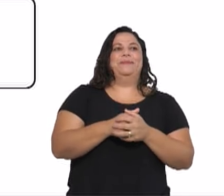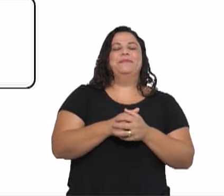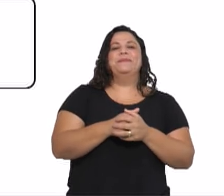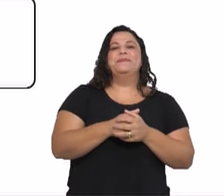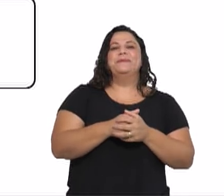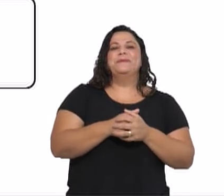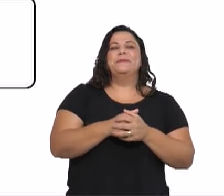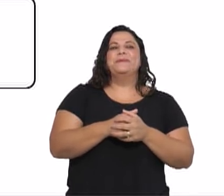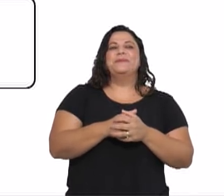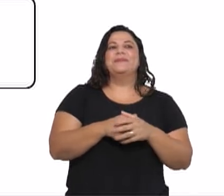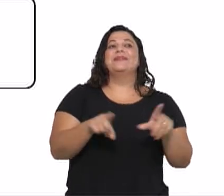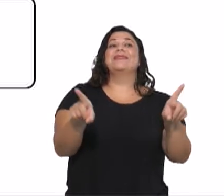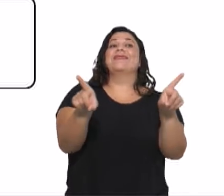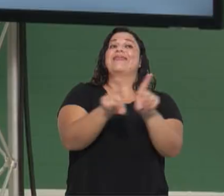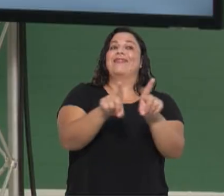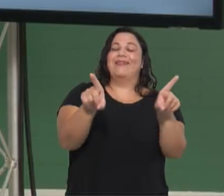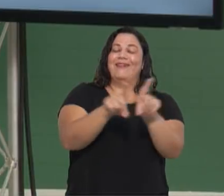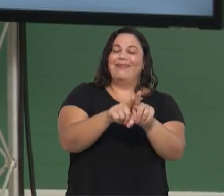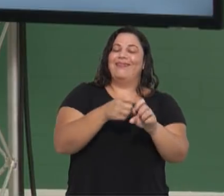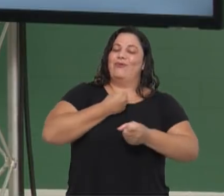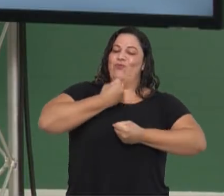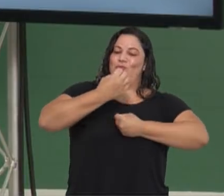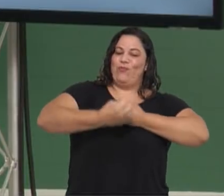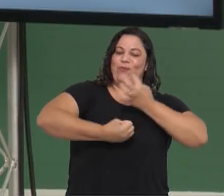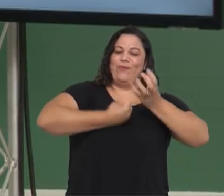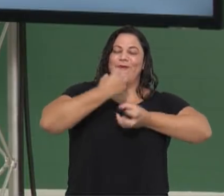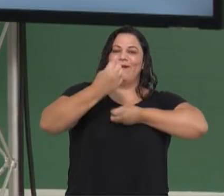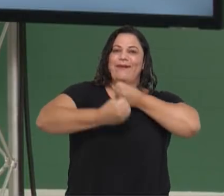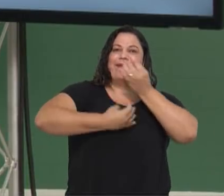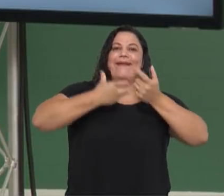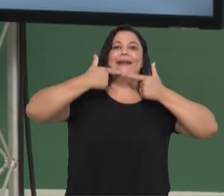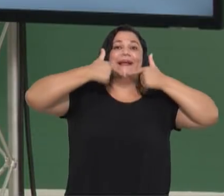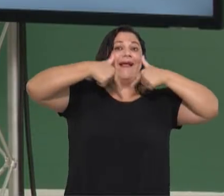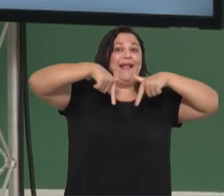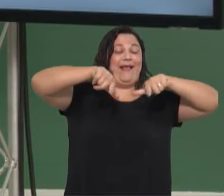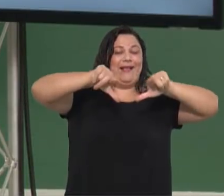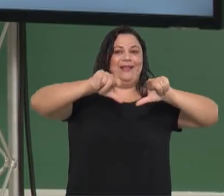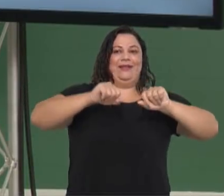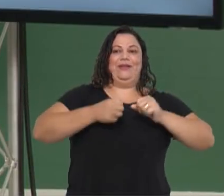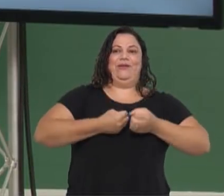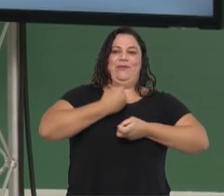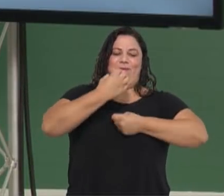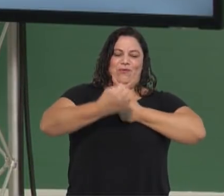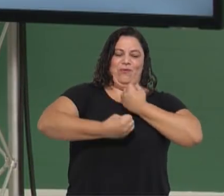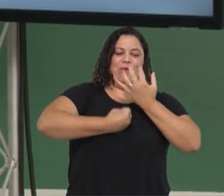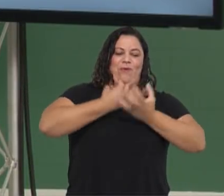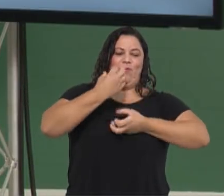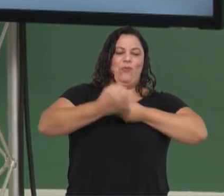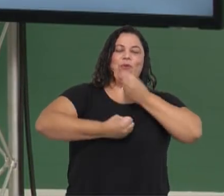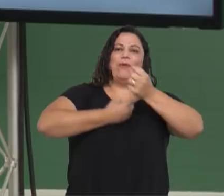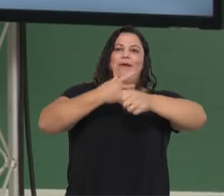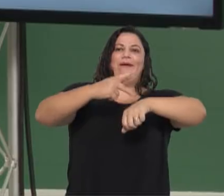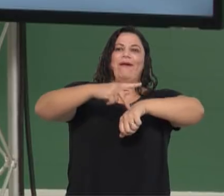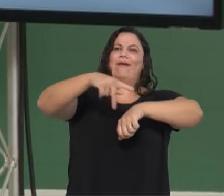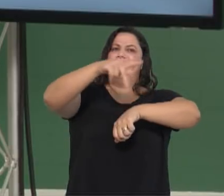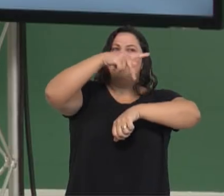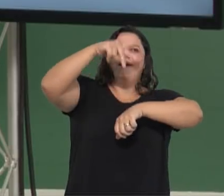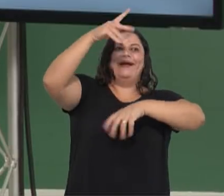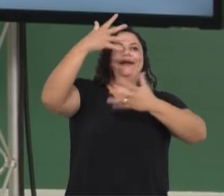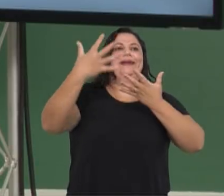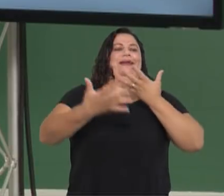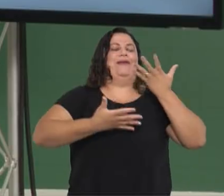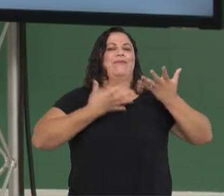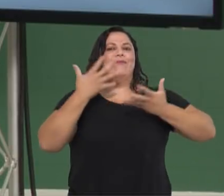Itália. Trabalhamos com o poema, com a linguagem em verso, em estrofes, com